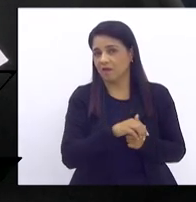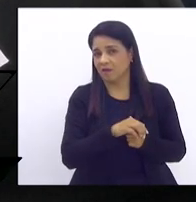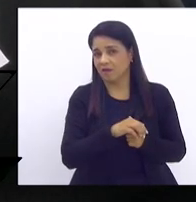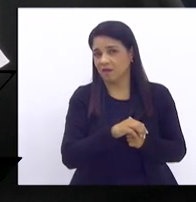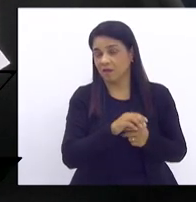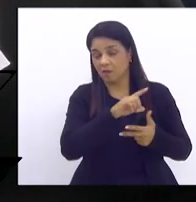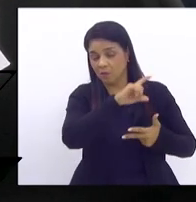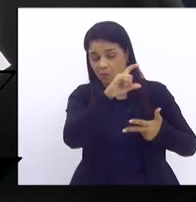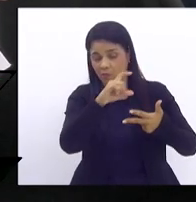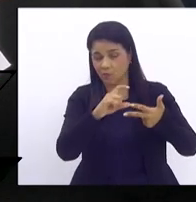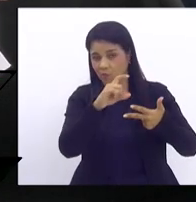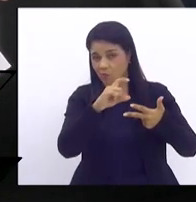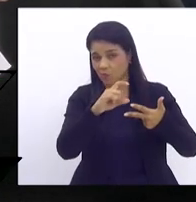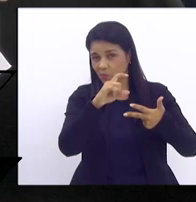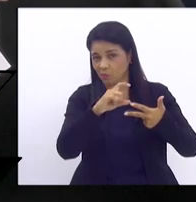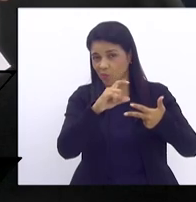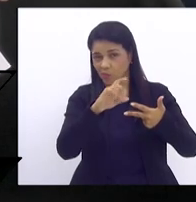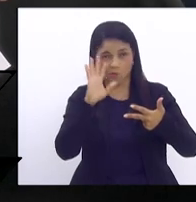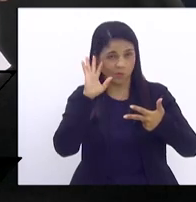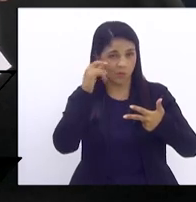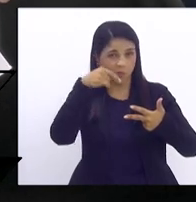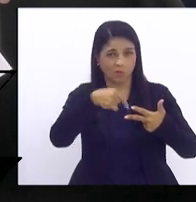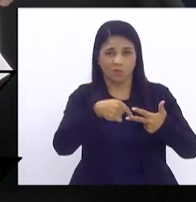Poder Executivo.